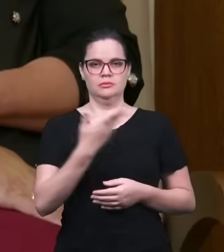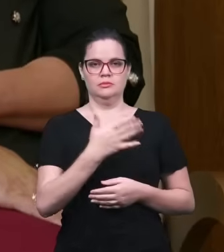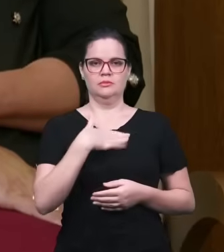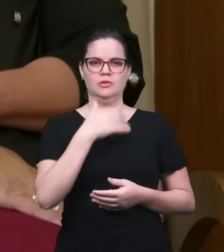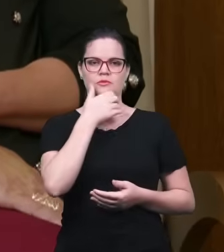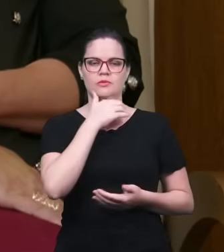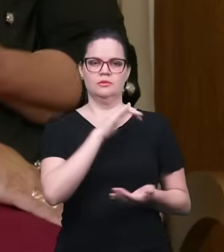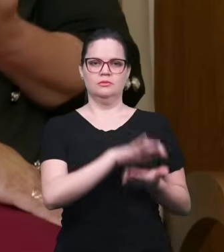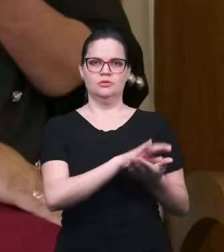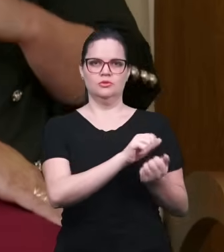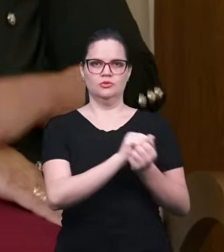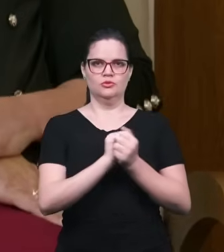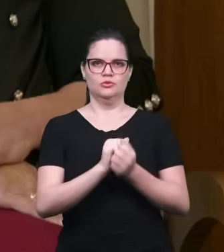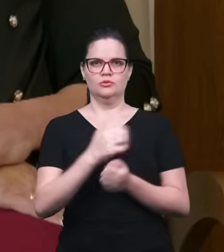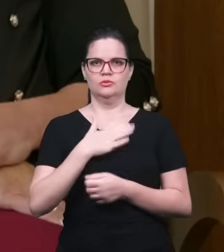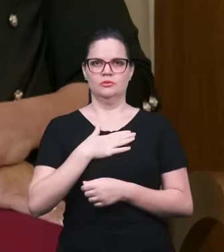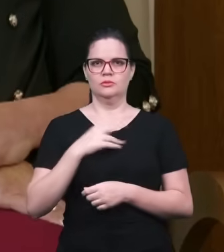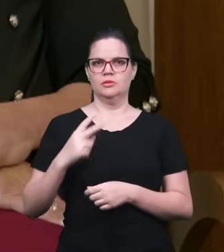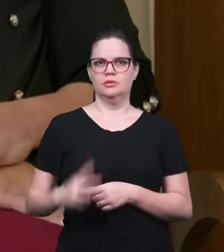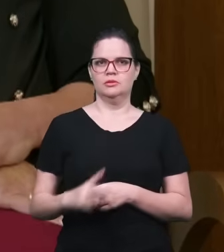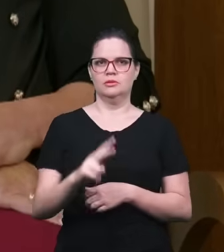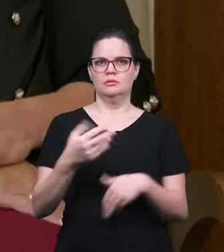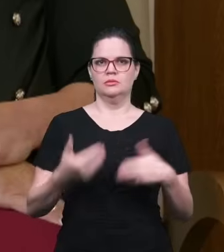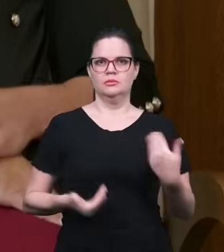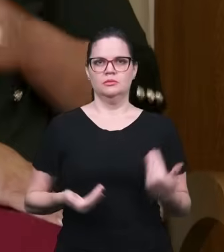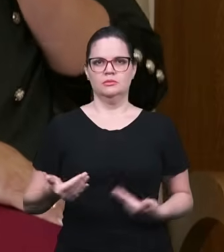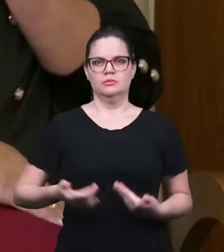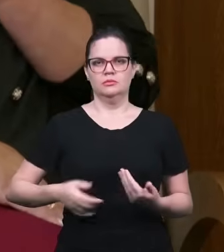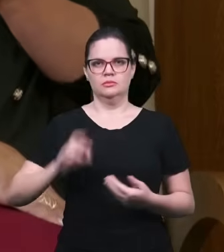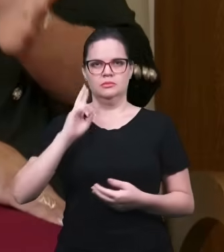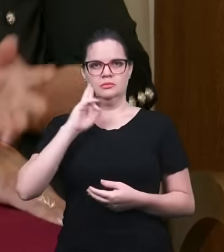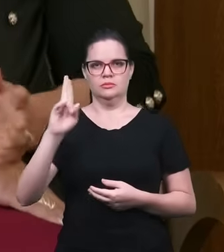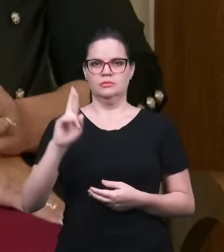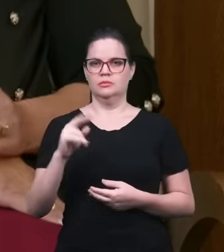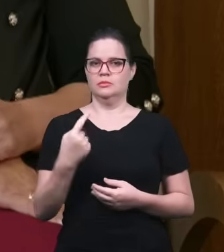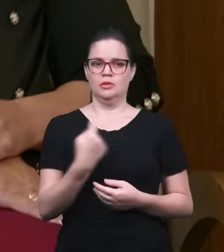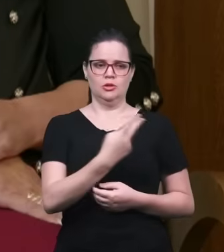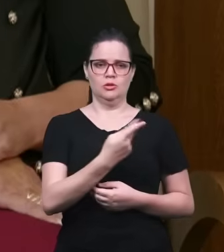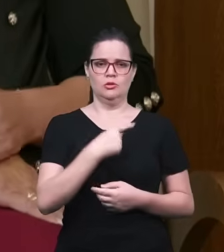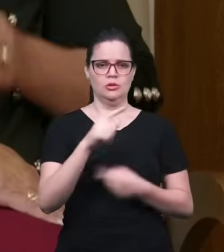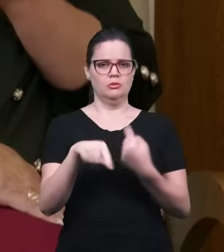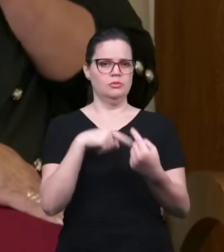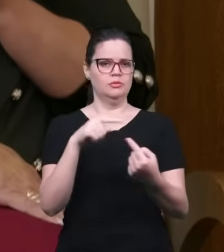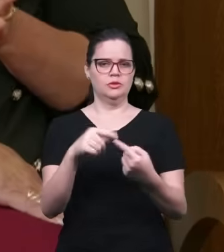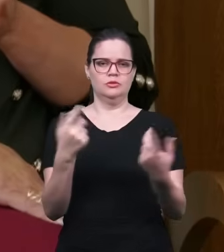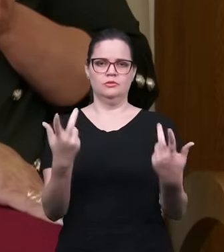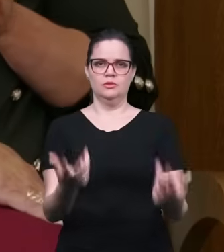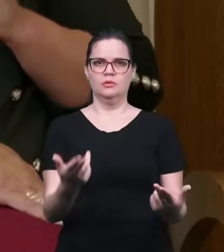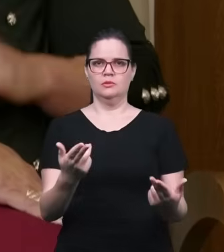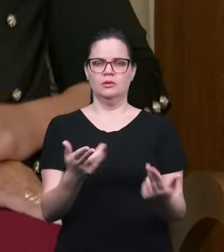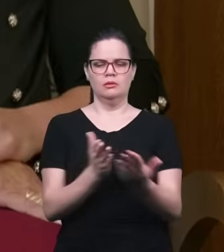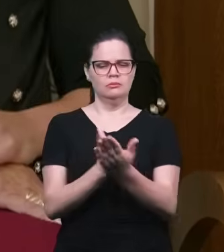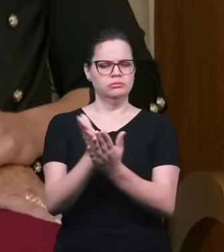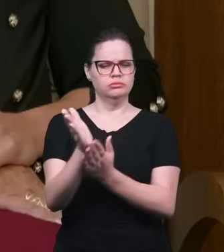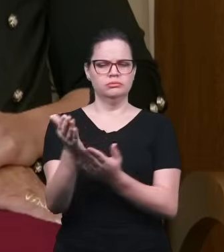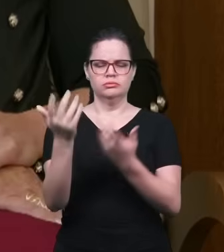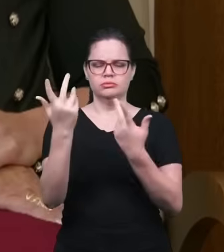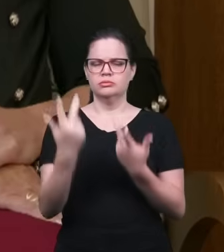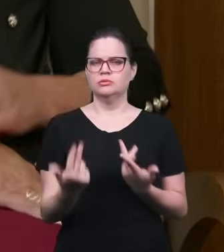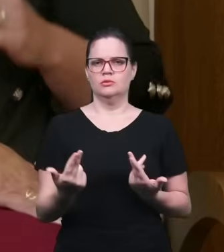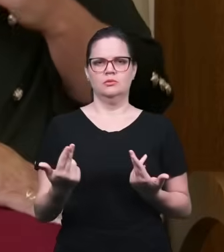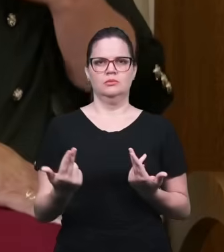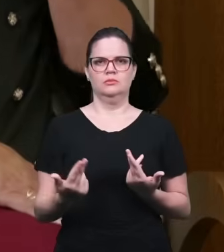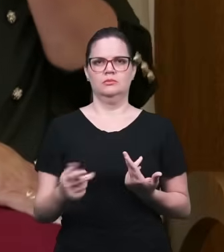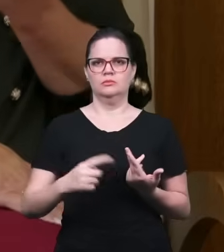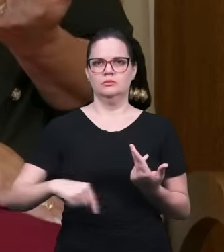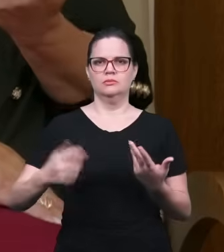companheiro comigo, né, servindo ao Senhor, porque nós temos um mesmo caminho, Glória né, a Deus. uma mesma direção,